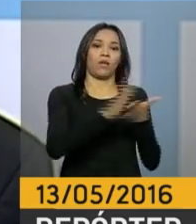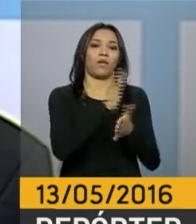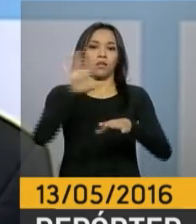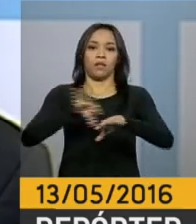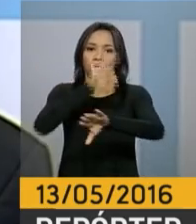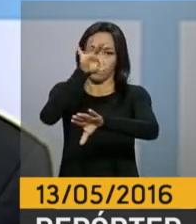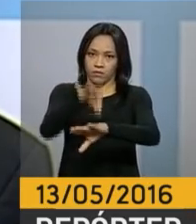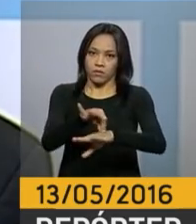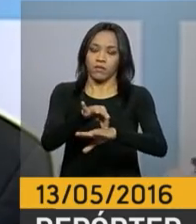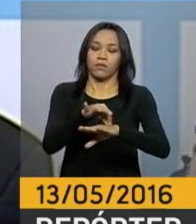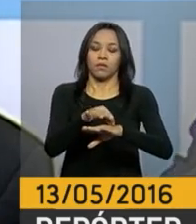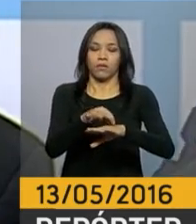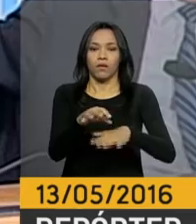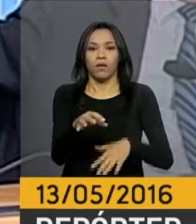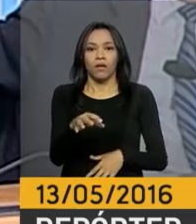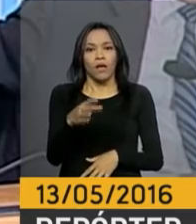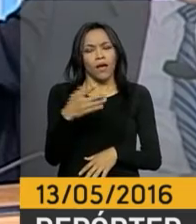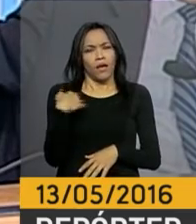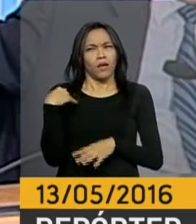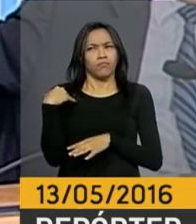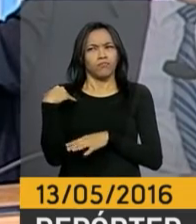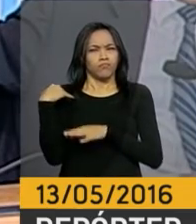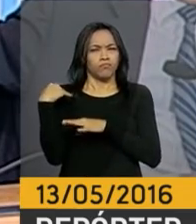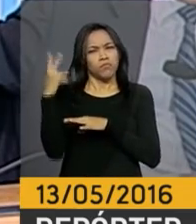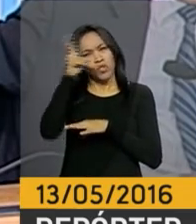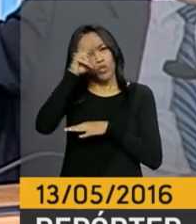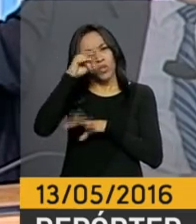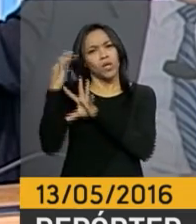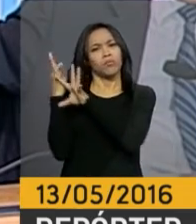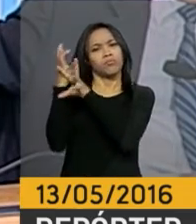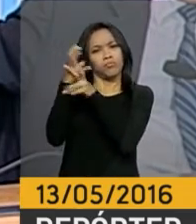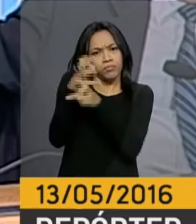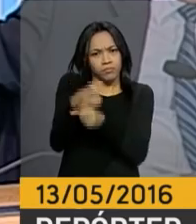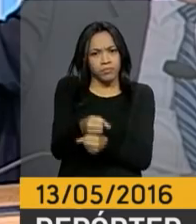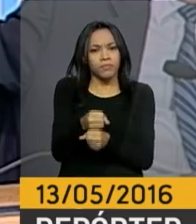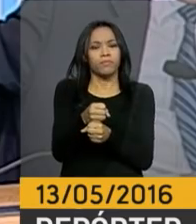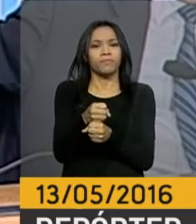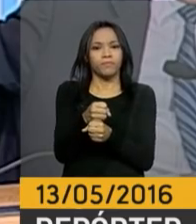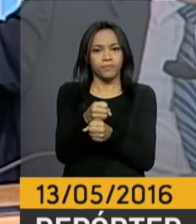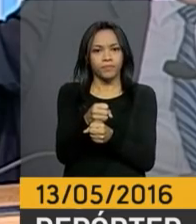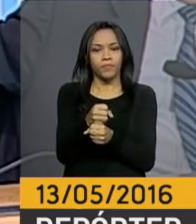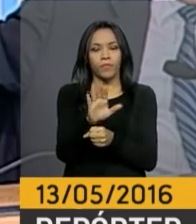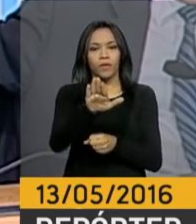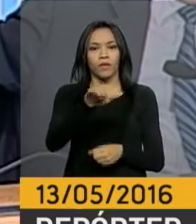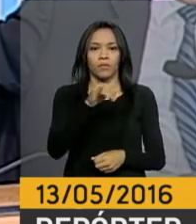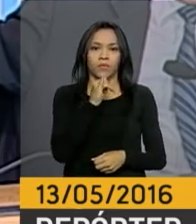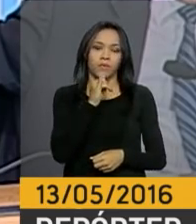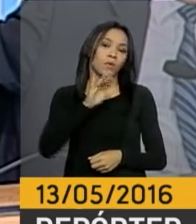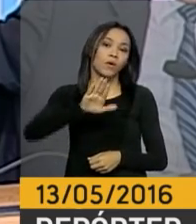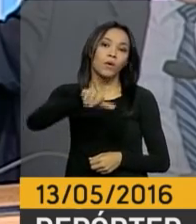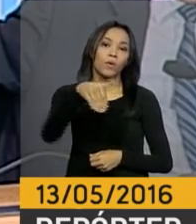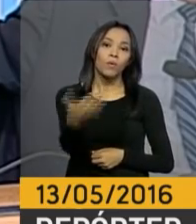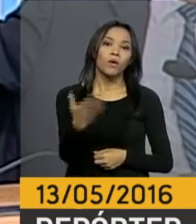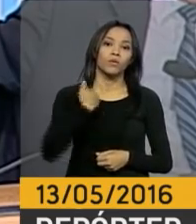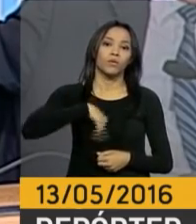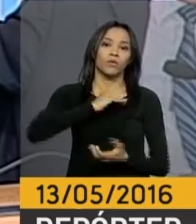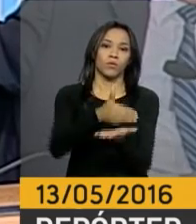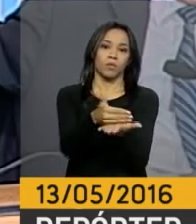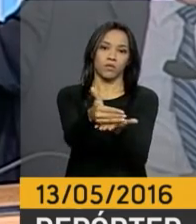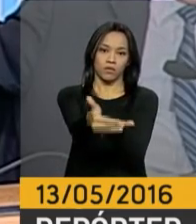eh temos vamos dizer historicamente quando iniciamos